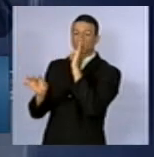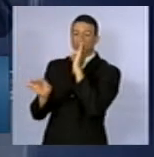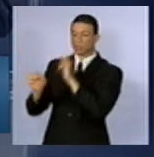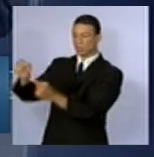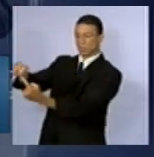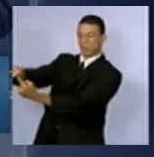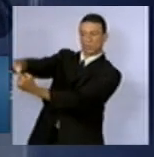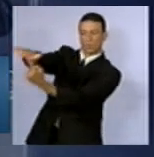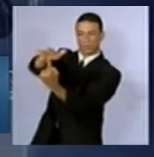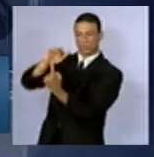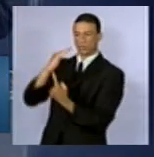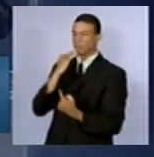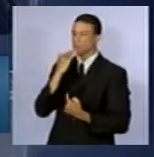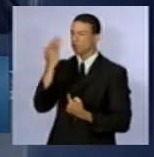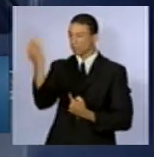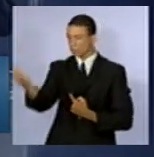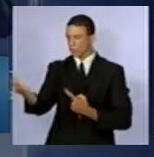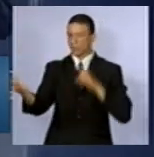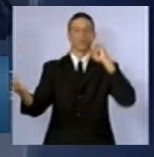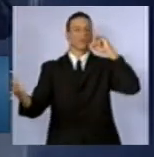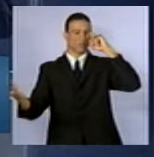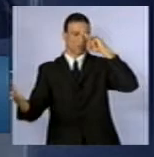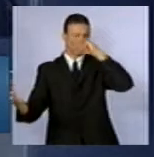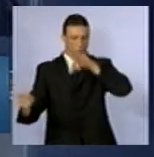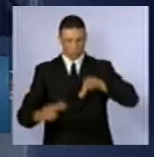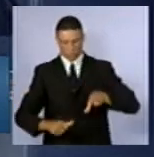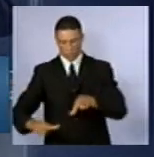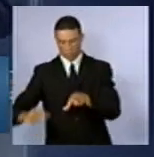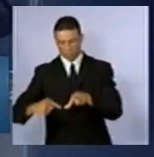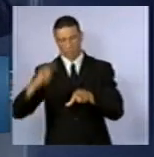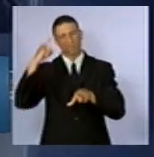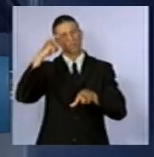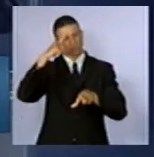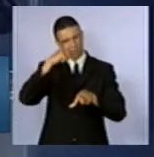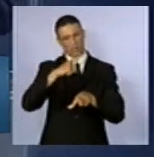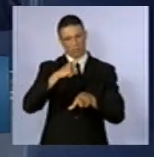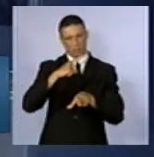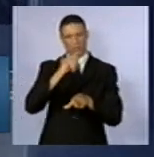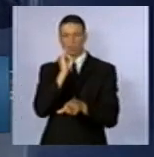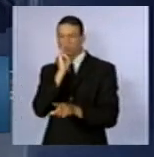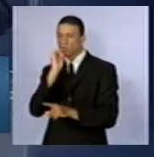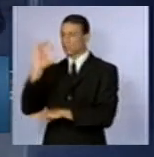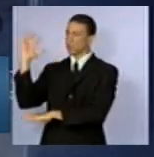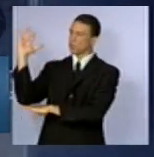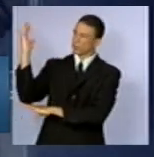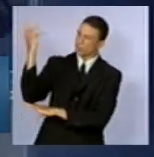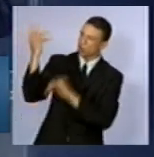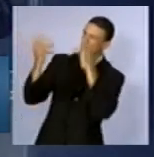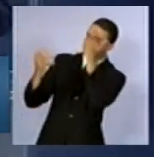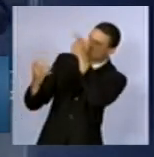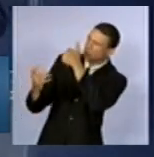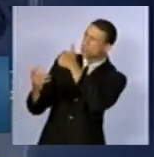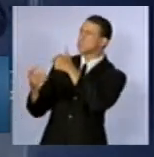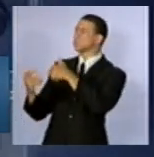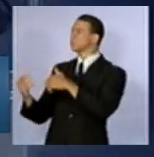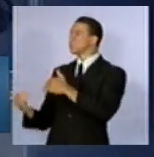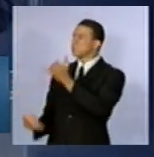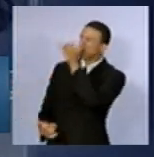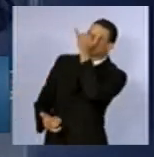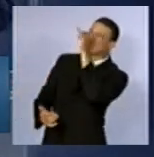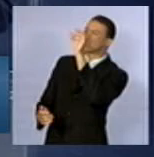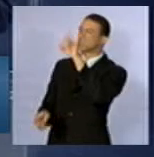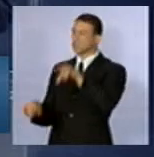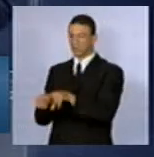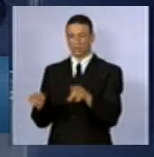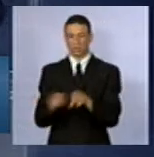ambiental hoje é muito difícil então essas questões que impactam visualmente com eh que se aproximam de